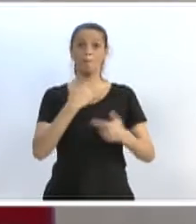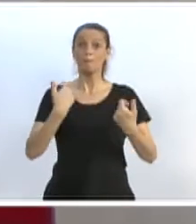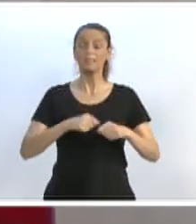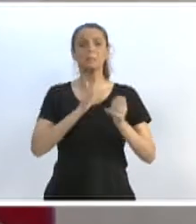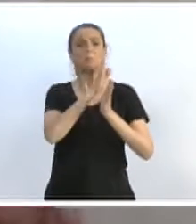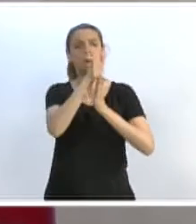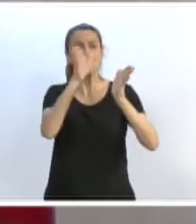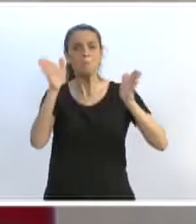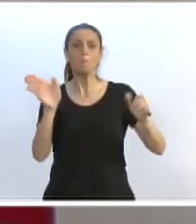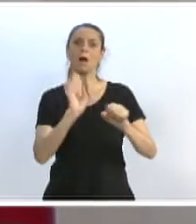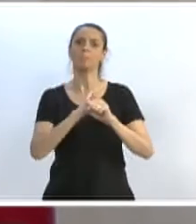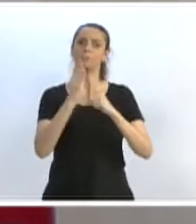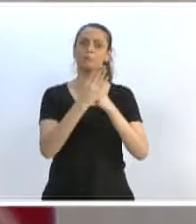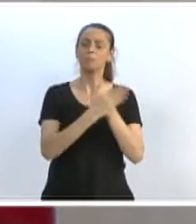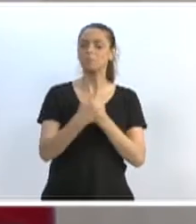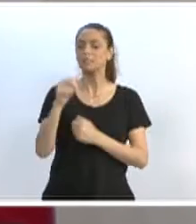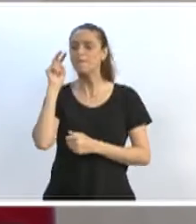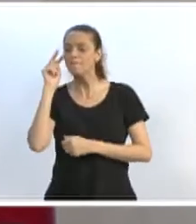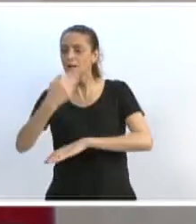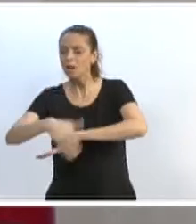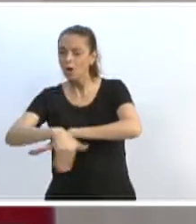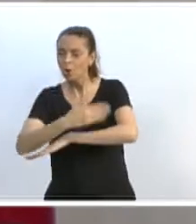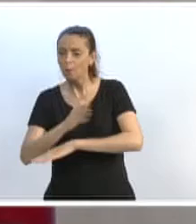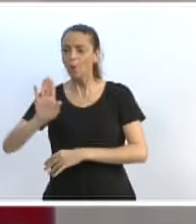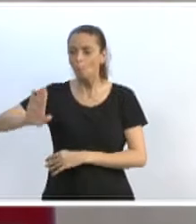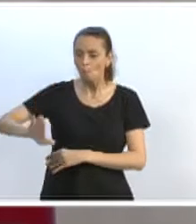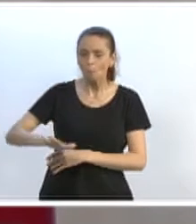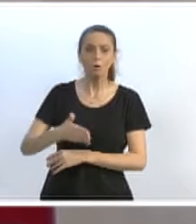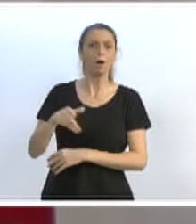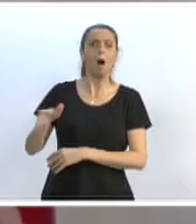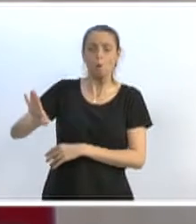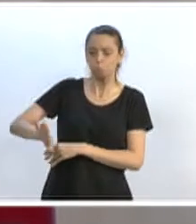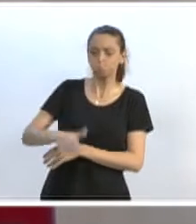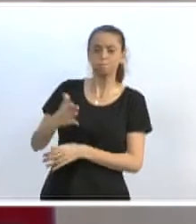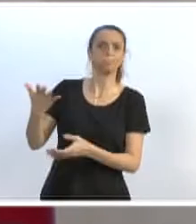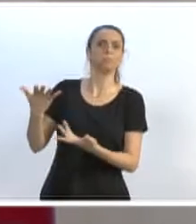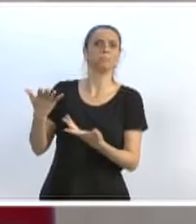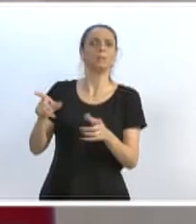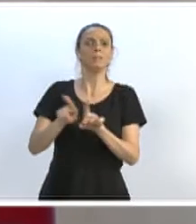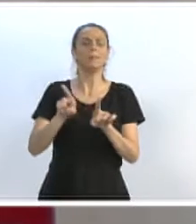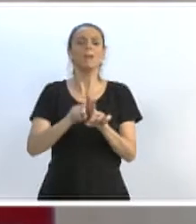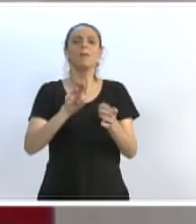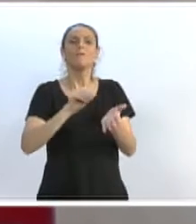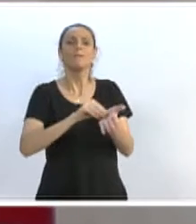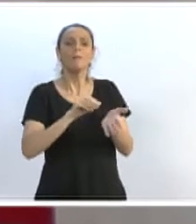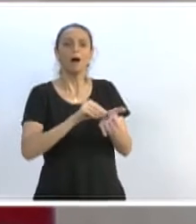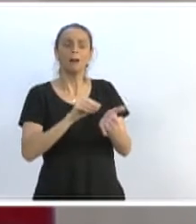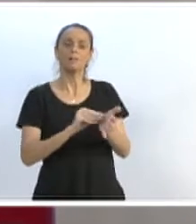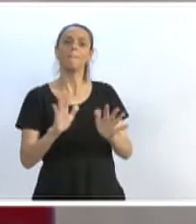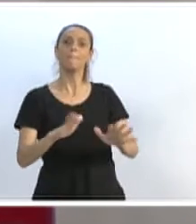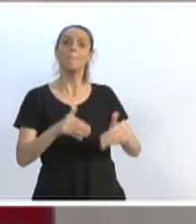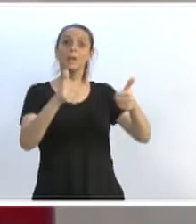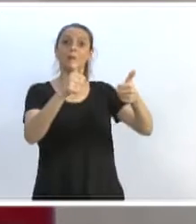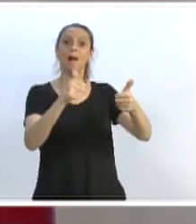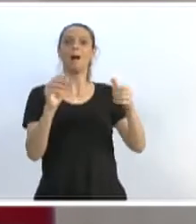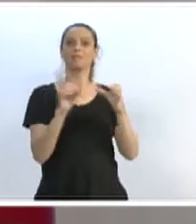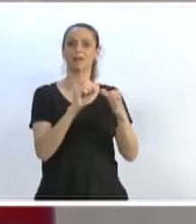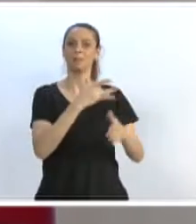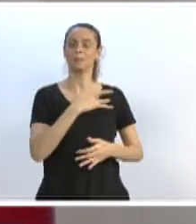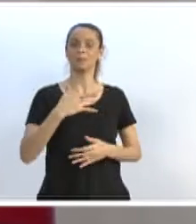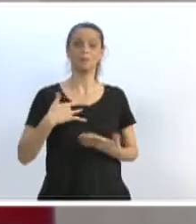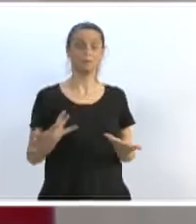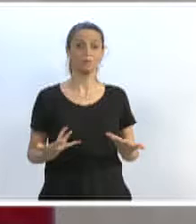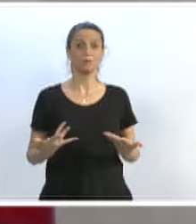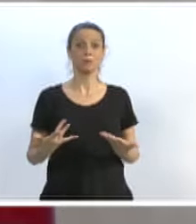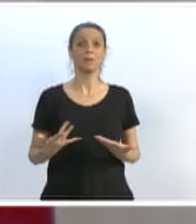bairros, olhar as ruas emburacadas, olhar a falta de atendimento na área da saúde. Para irmos no postinho, temos